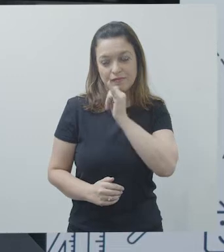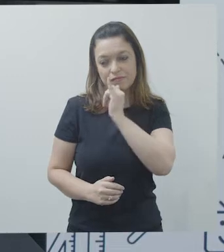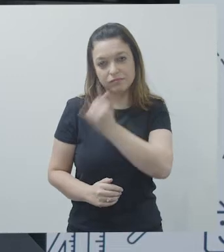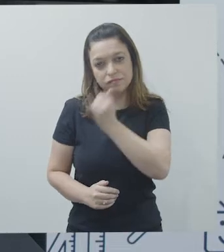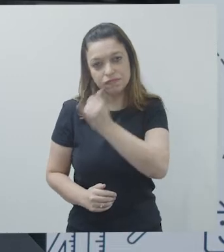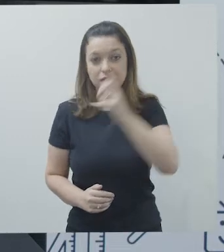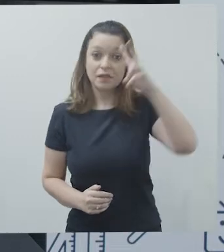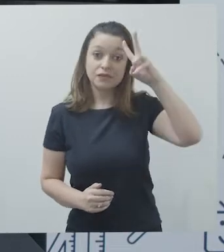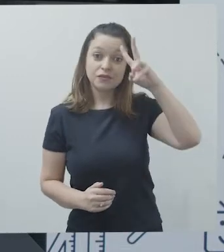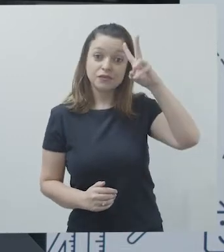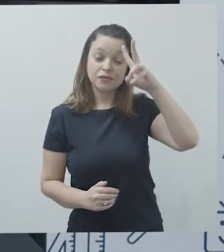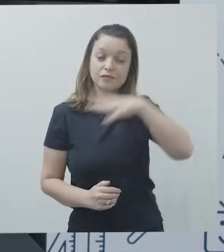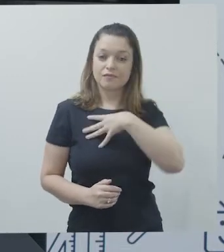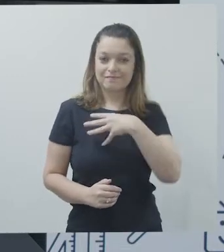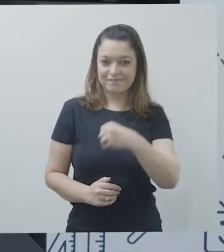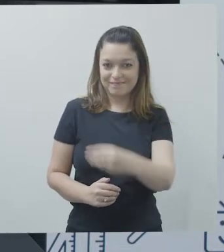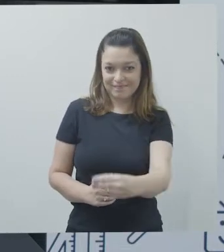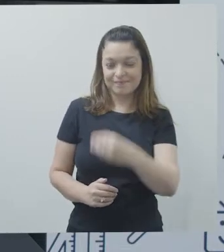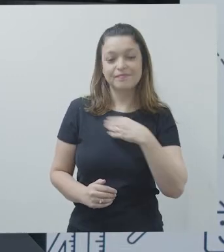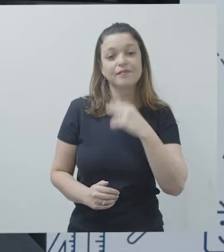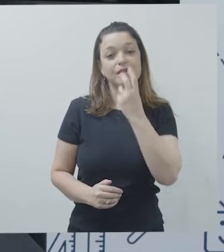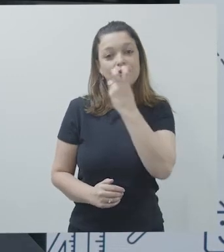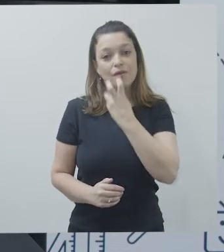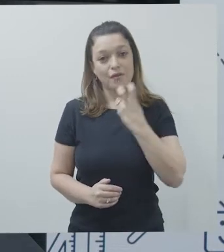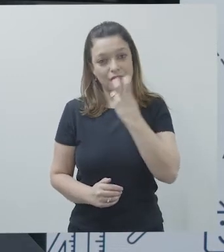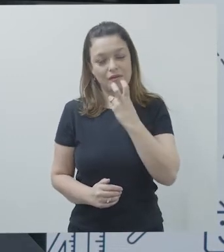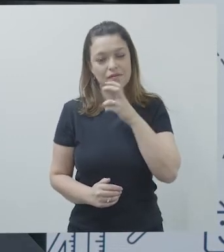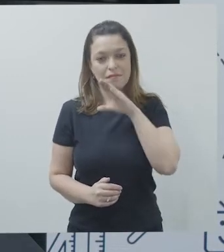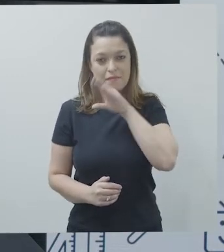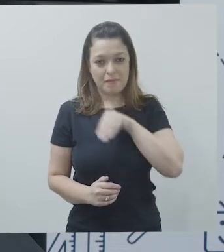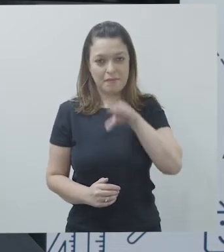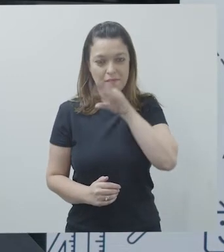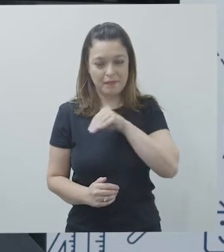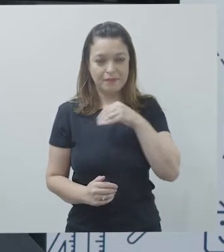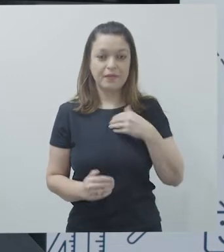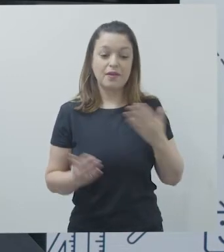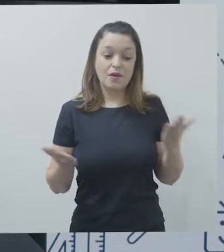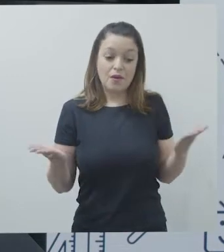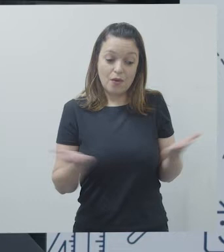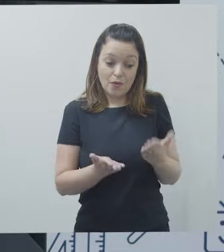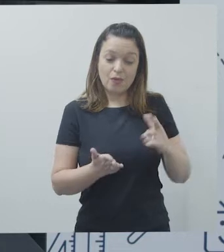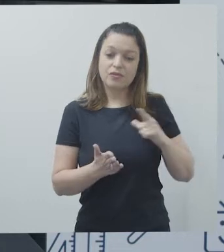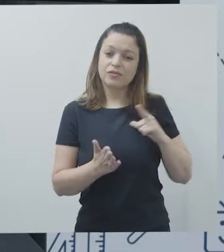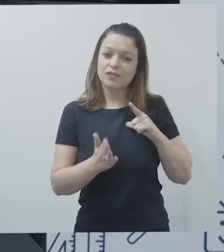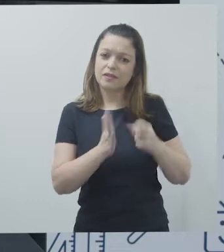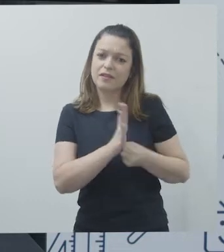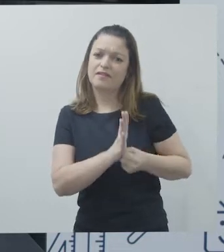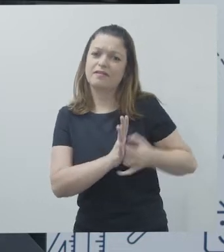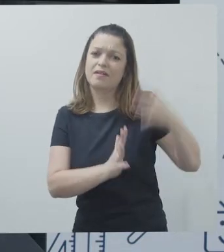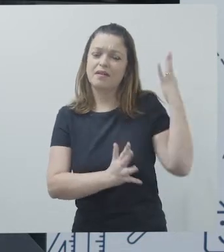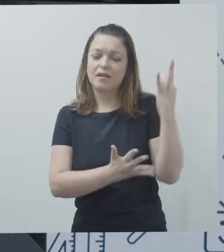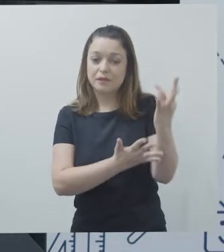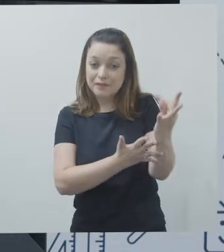que começou lá na oralidade. Hoje nós temos sim inúmeros textos falando sobre